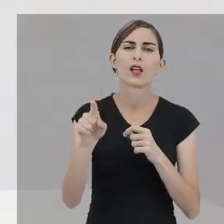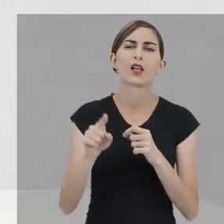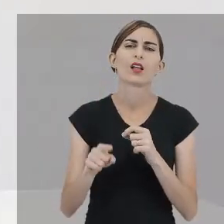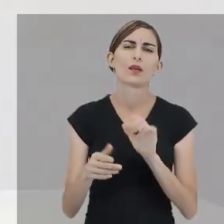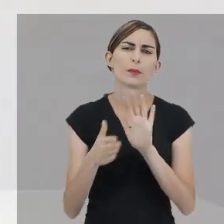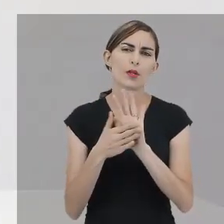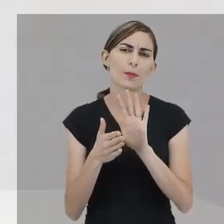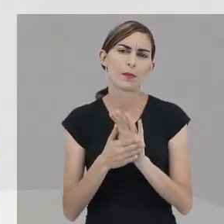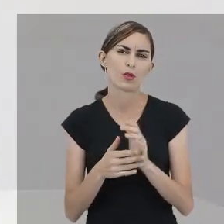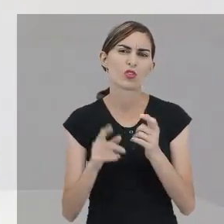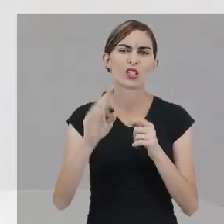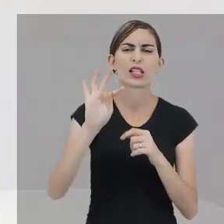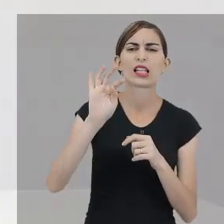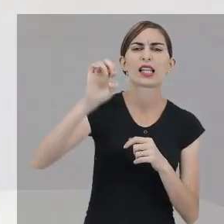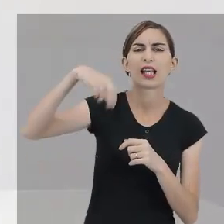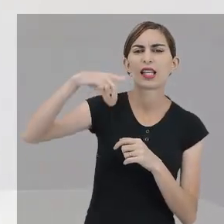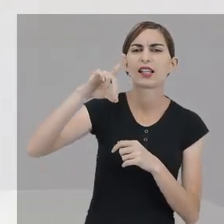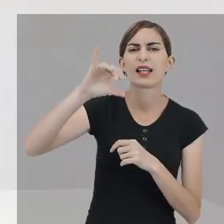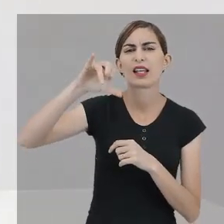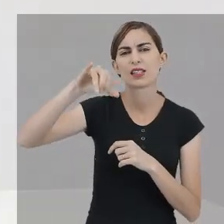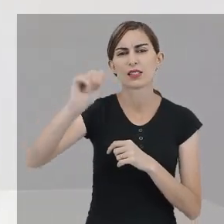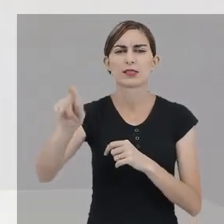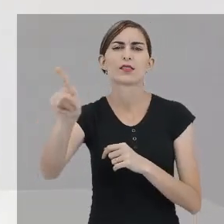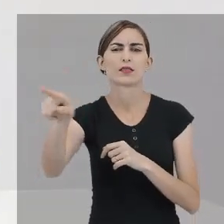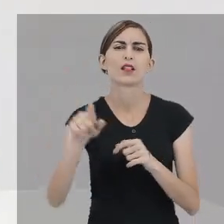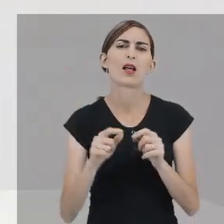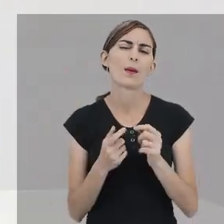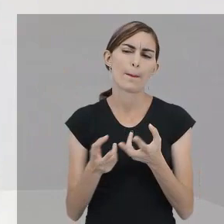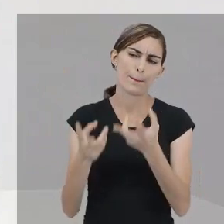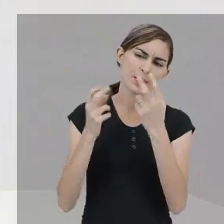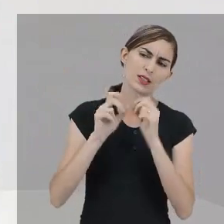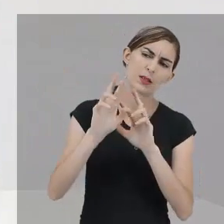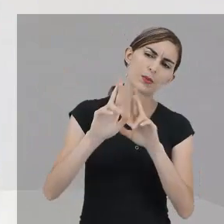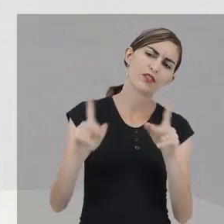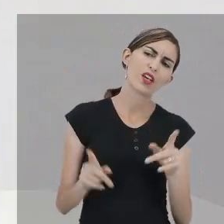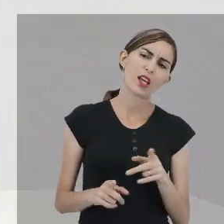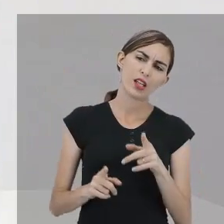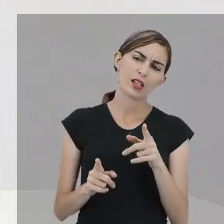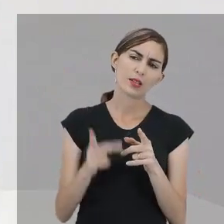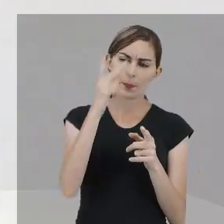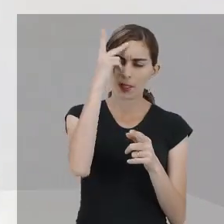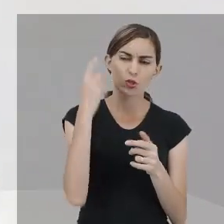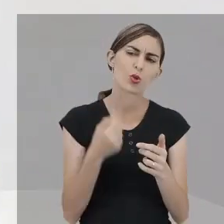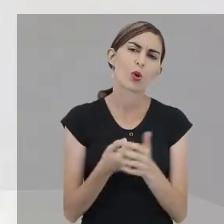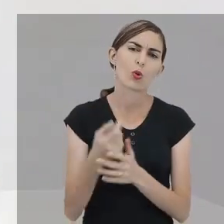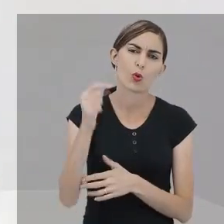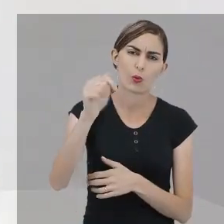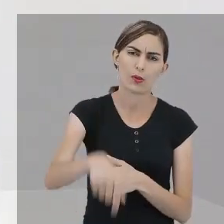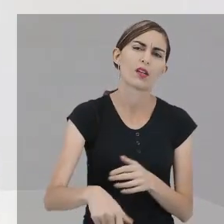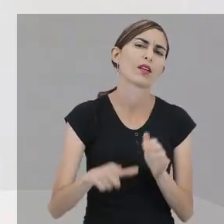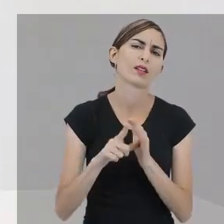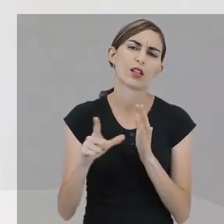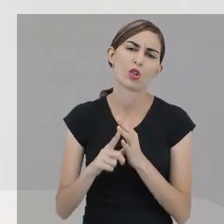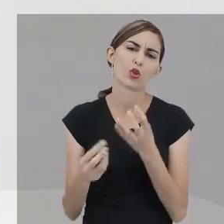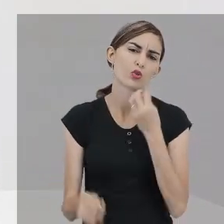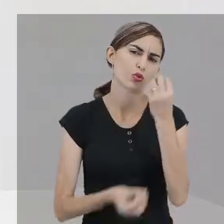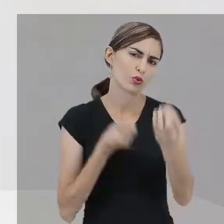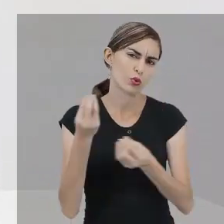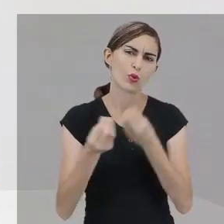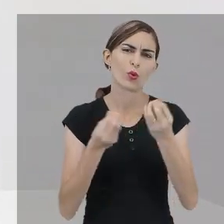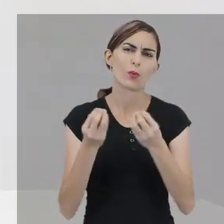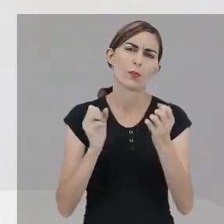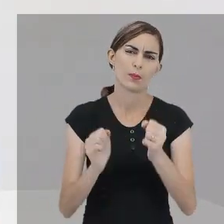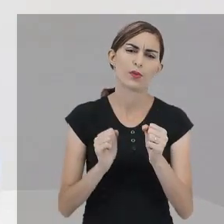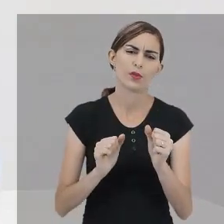a nova moda, qual é a tendência. O que é que eu percebo de diferente no comportamento dos consumidores? Como isso pode